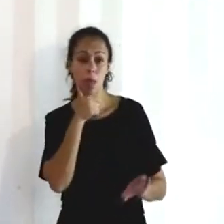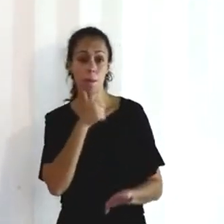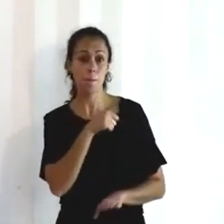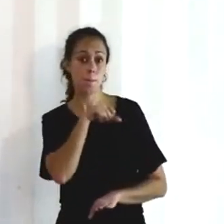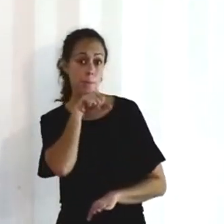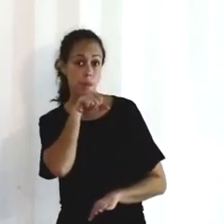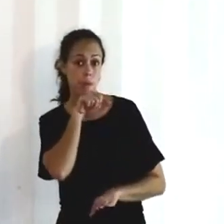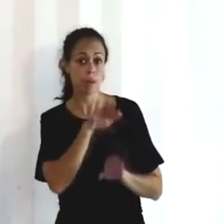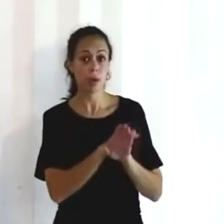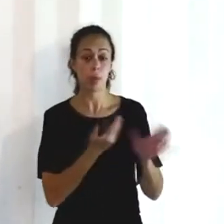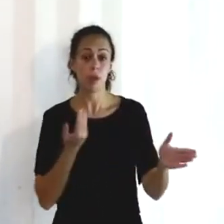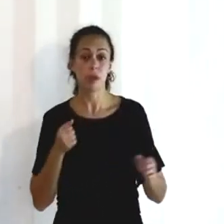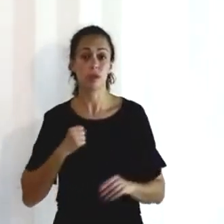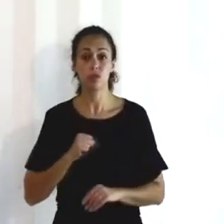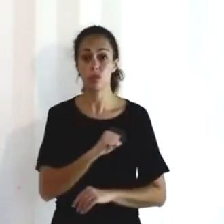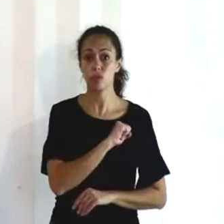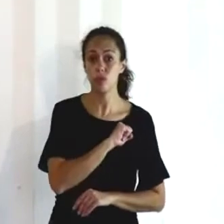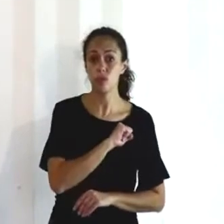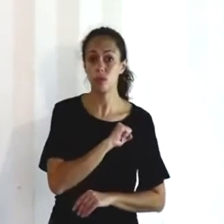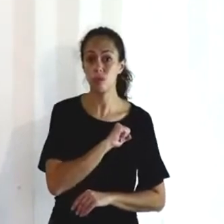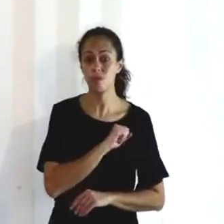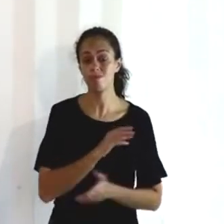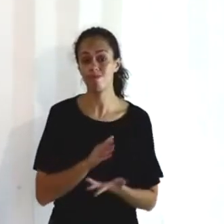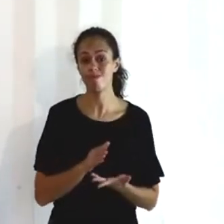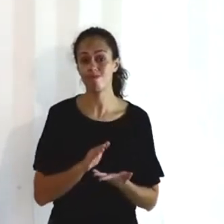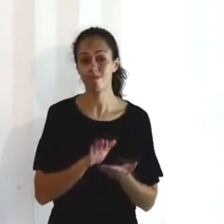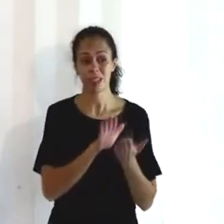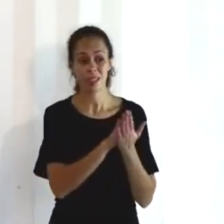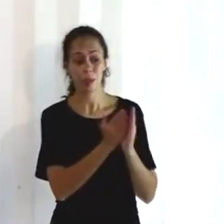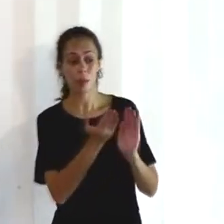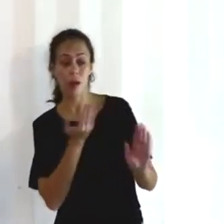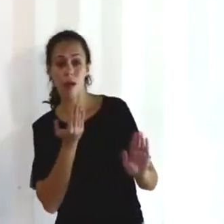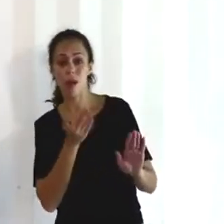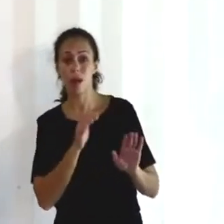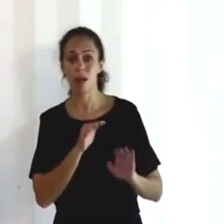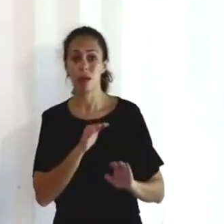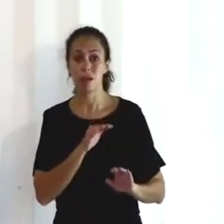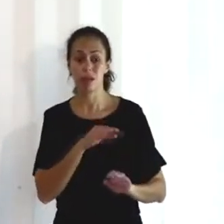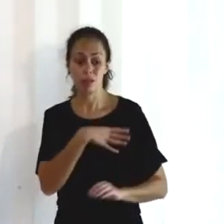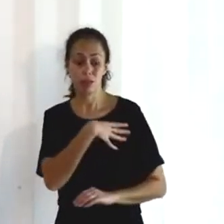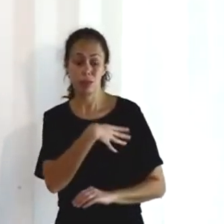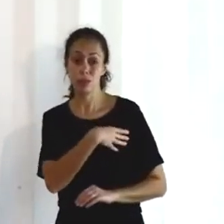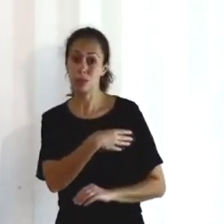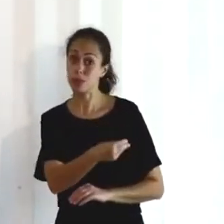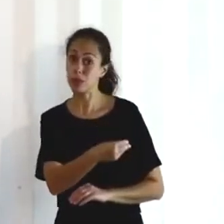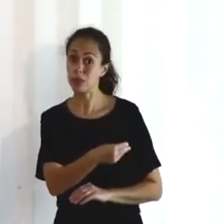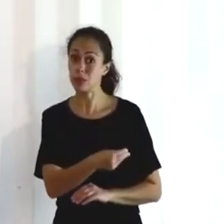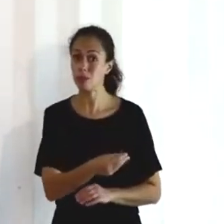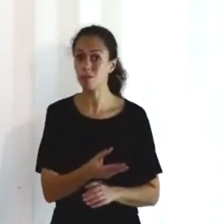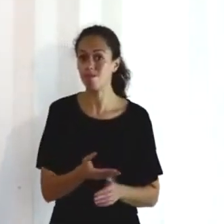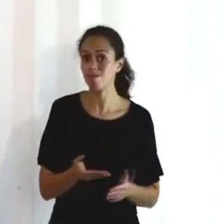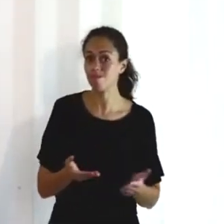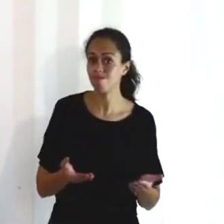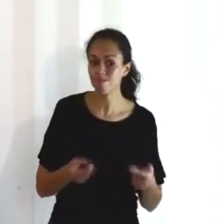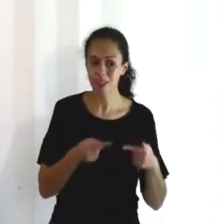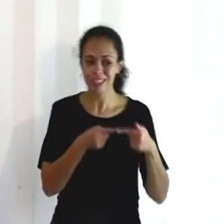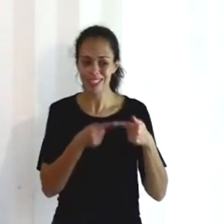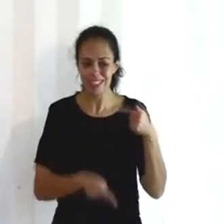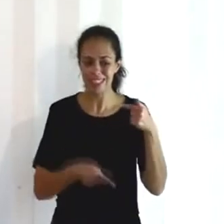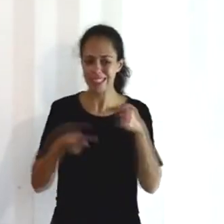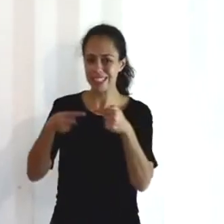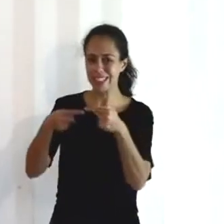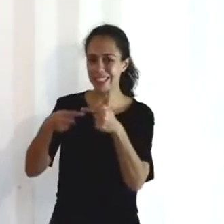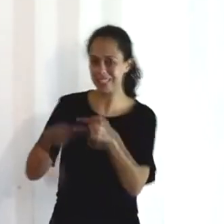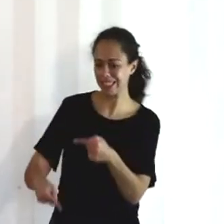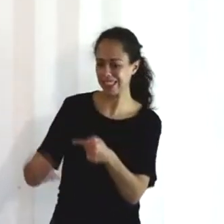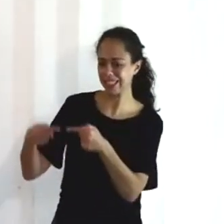Tem pai que deserda, entre aspas, filho, porque não concorda com as formas de o filho viver. Tem filho que desonra o pai